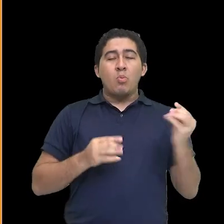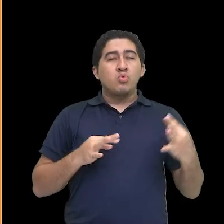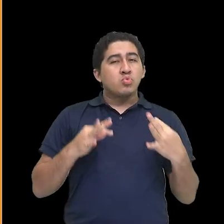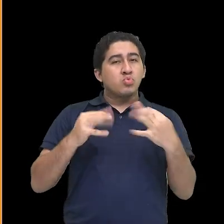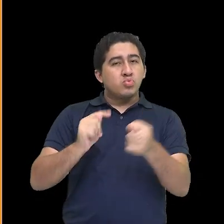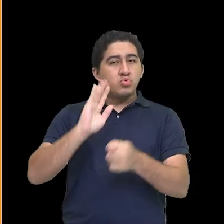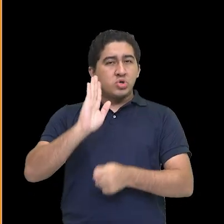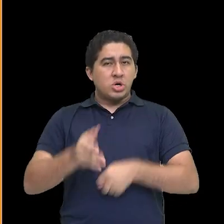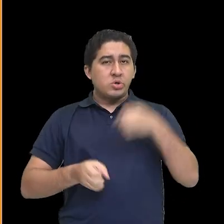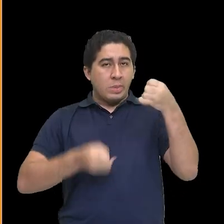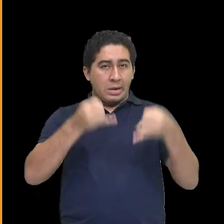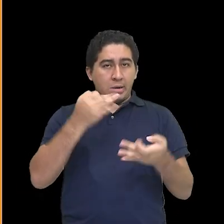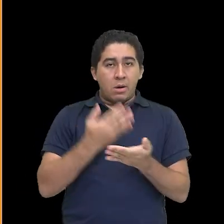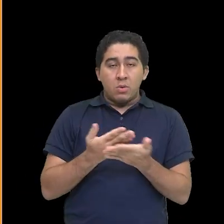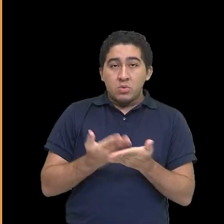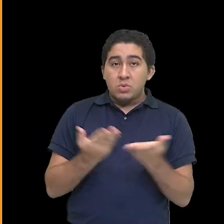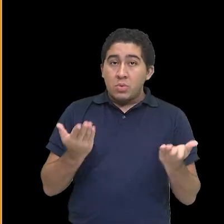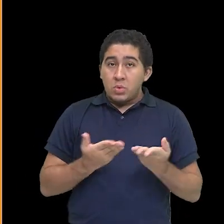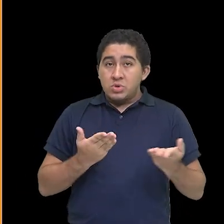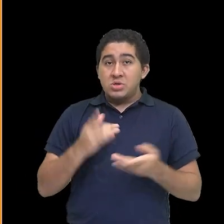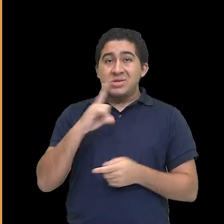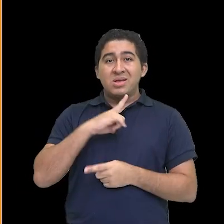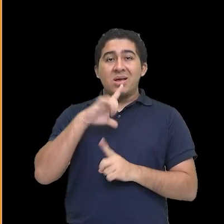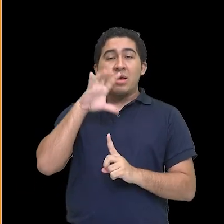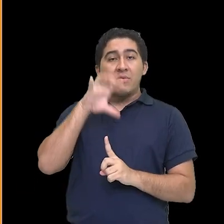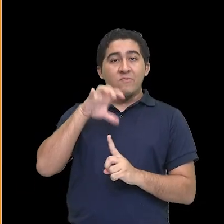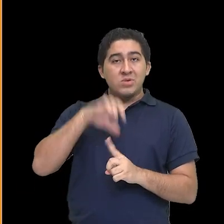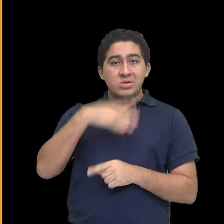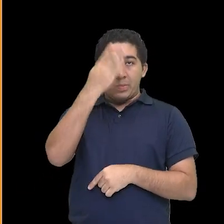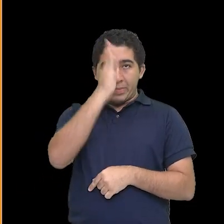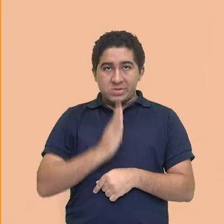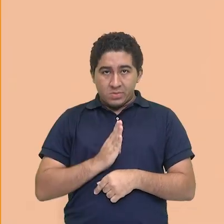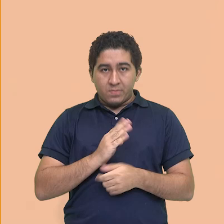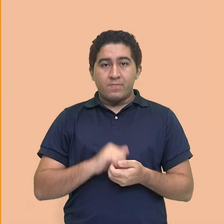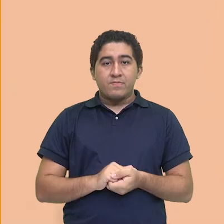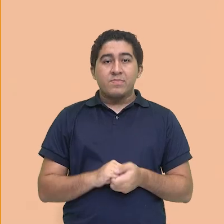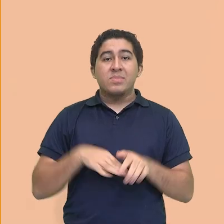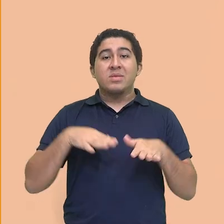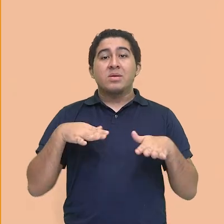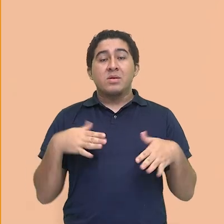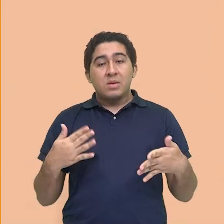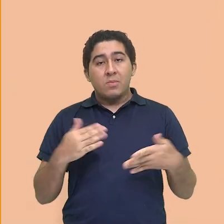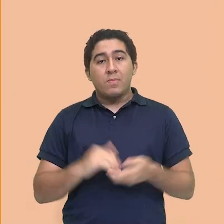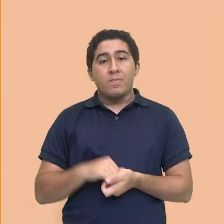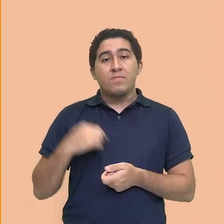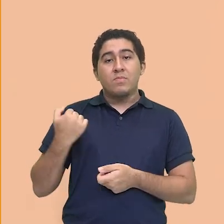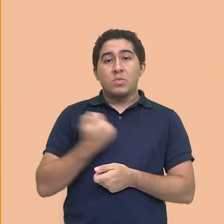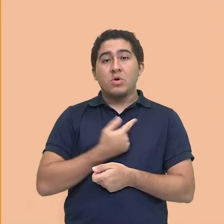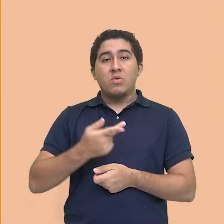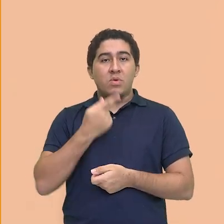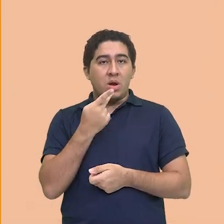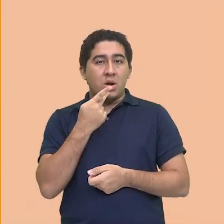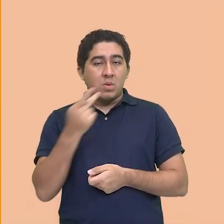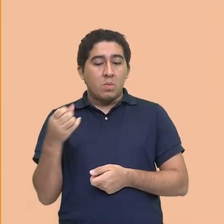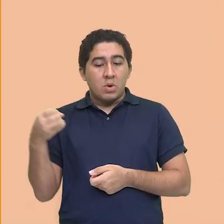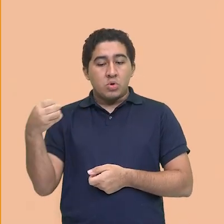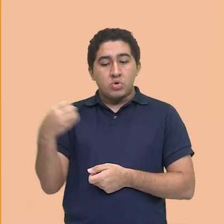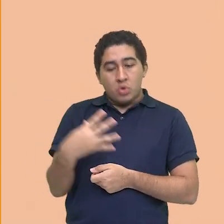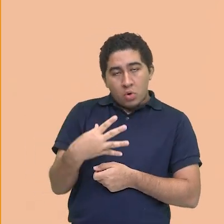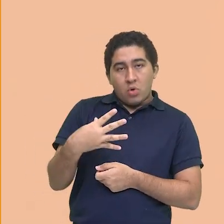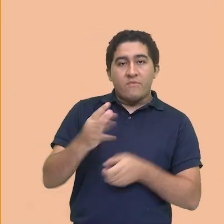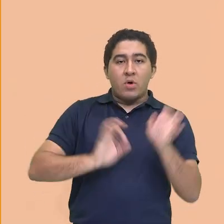foi dito na aula de hoje afeta o Brasil, tá? Então, quando a gente fala de uma nova ordem mundial,